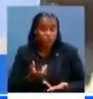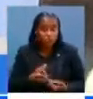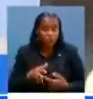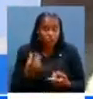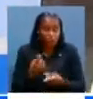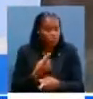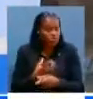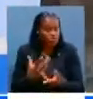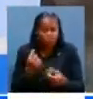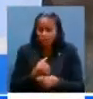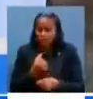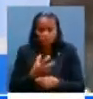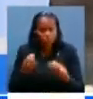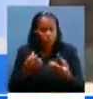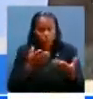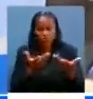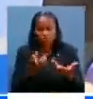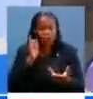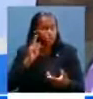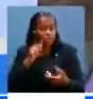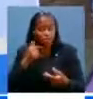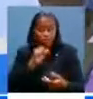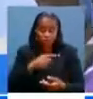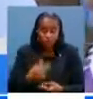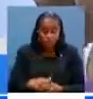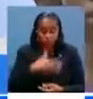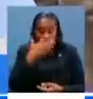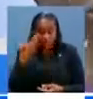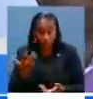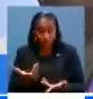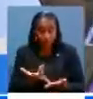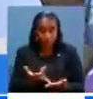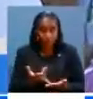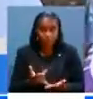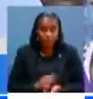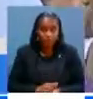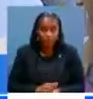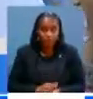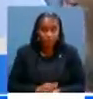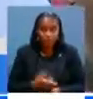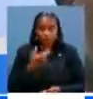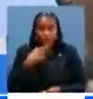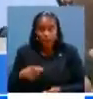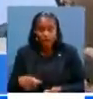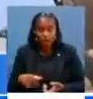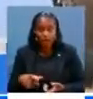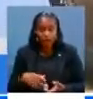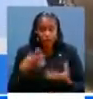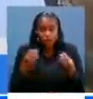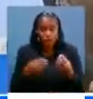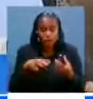tarefa mais importante que podem ter no dia a dia. Particularmente hoje no dia do pai, uma palavra muito especial,